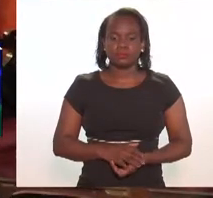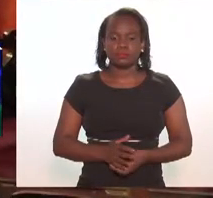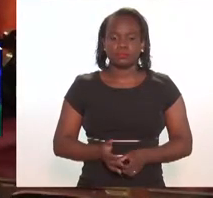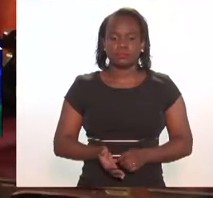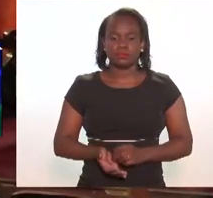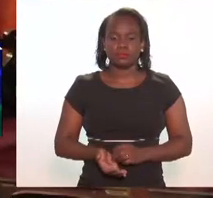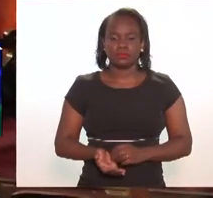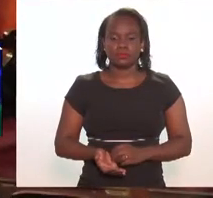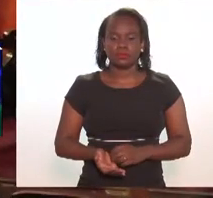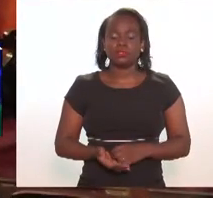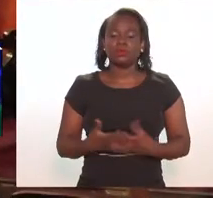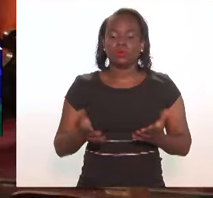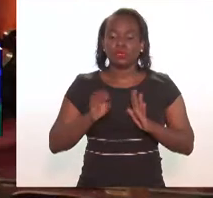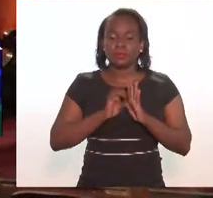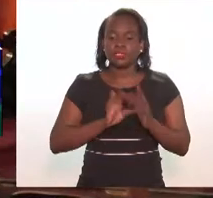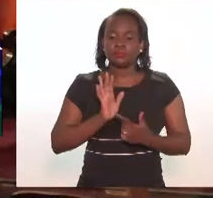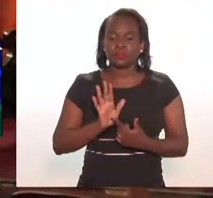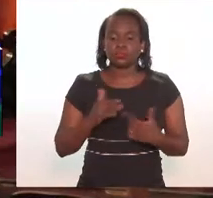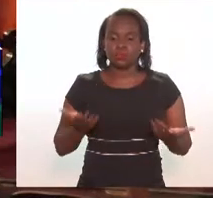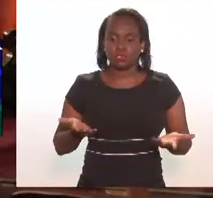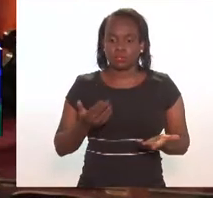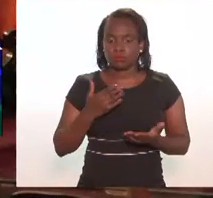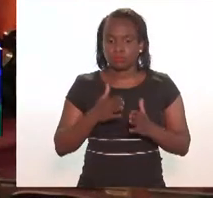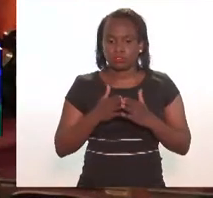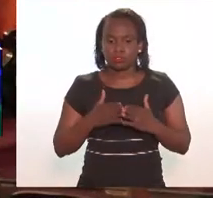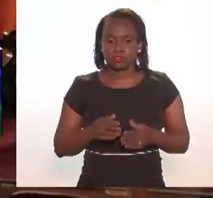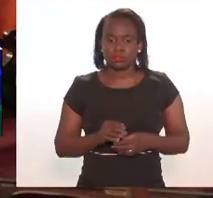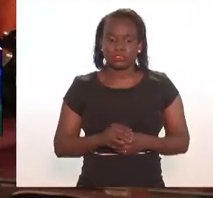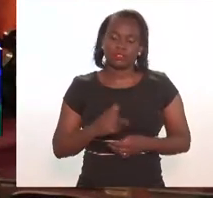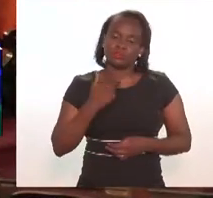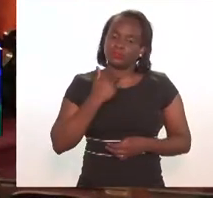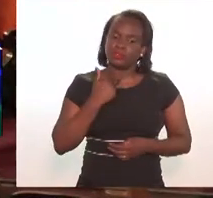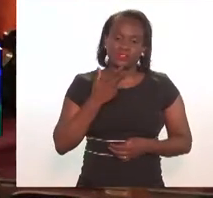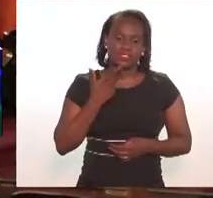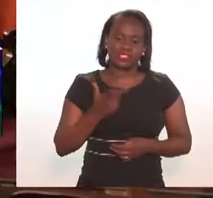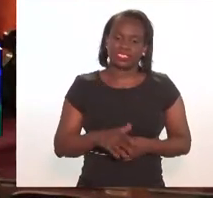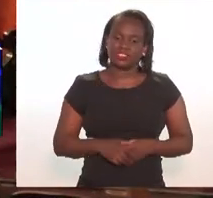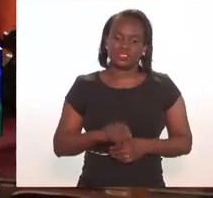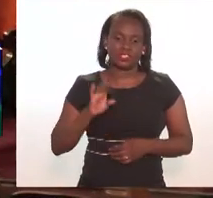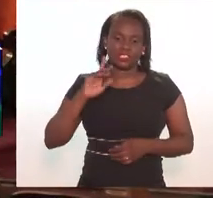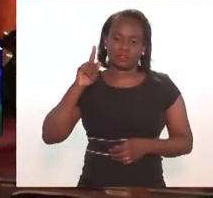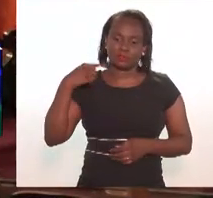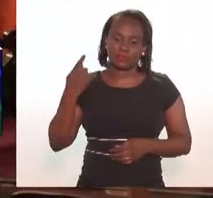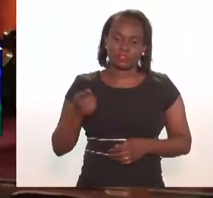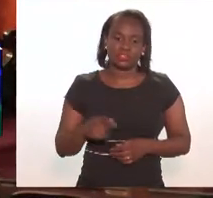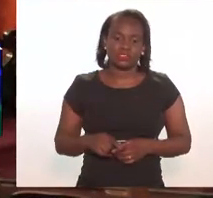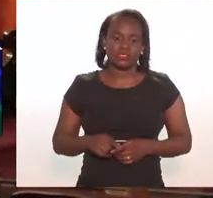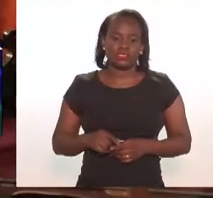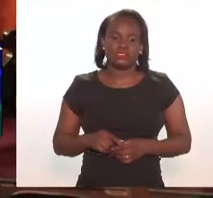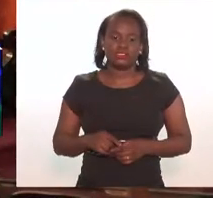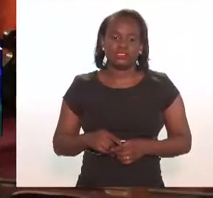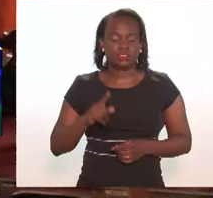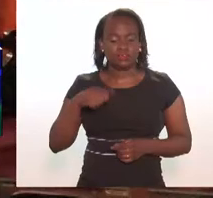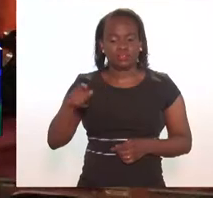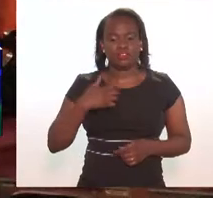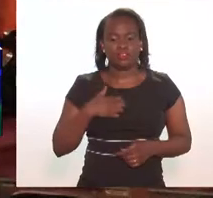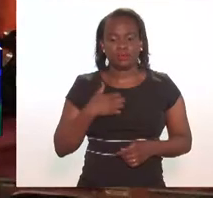Qual foi a emenda apresentada, hein? Com gentileza. Não posso falar, deputada, só depois, senão a senhora vai ficar